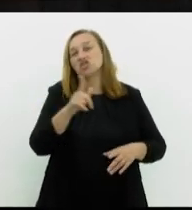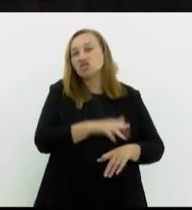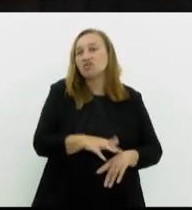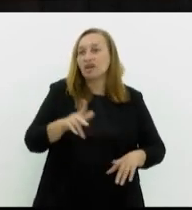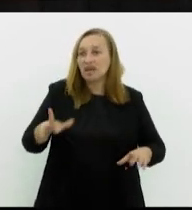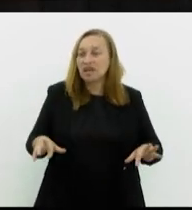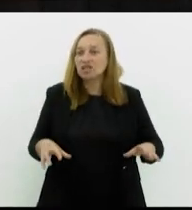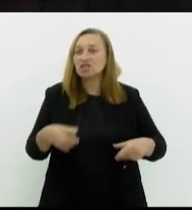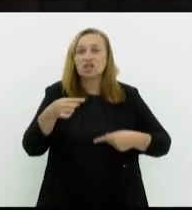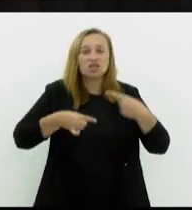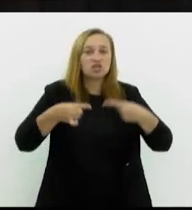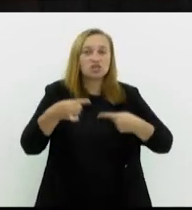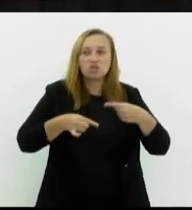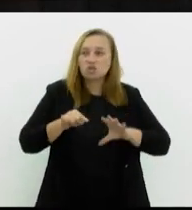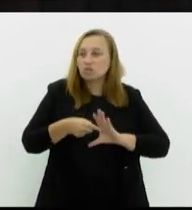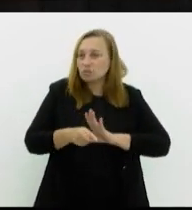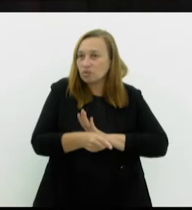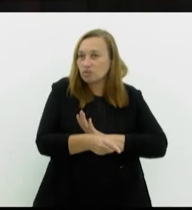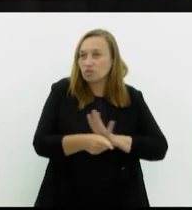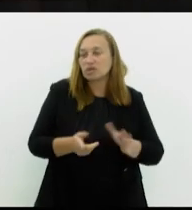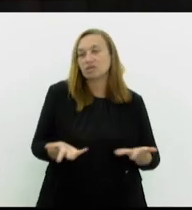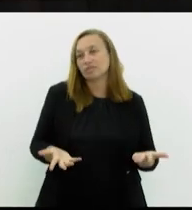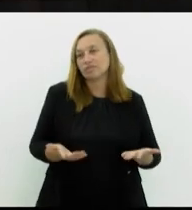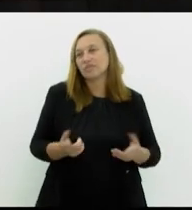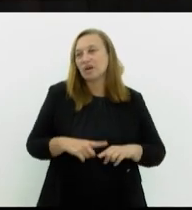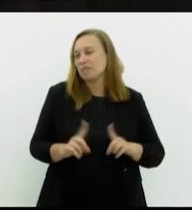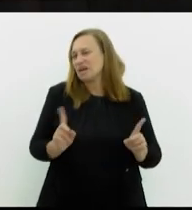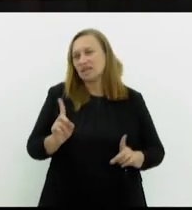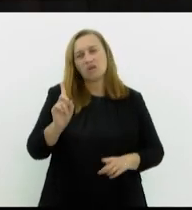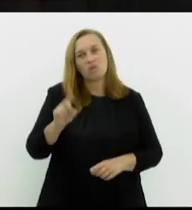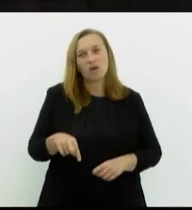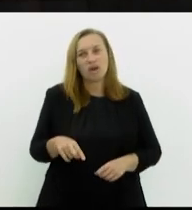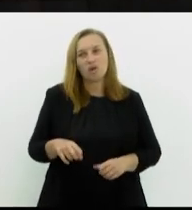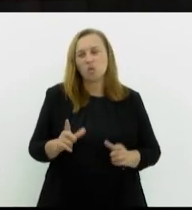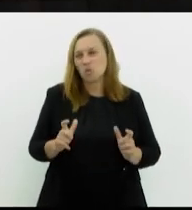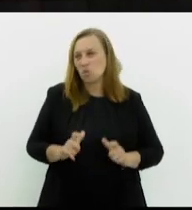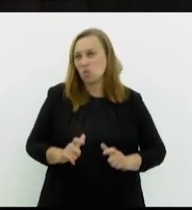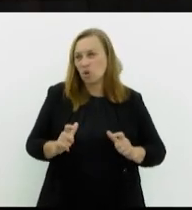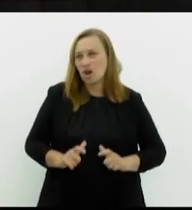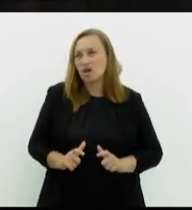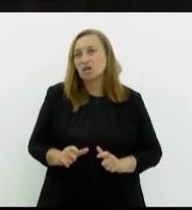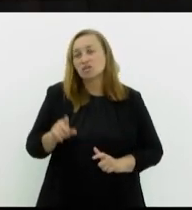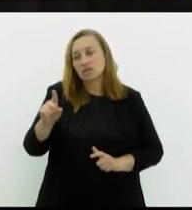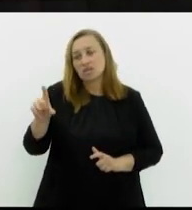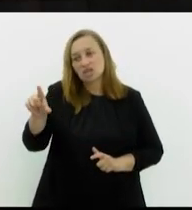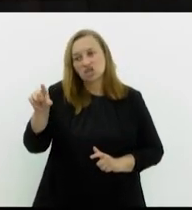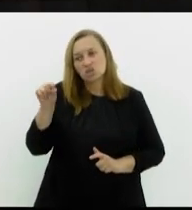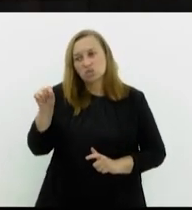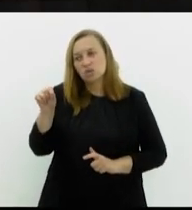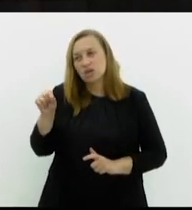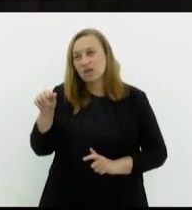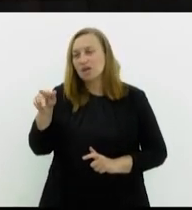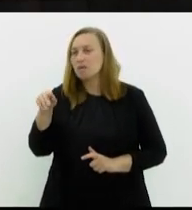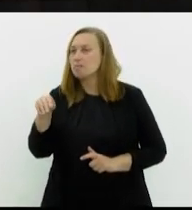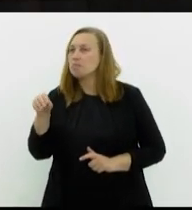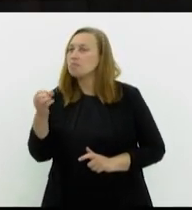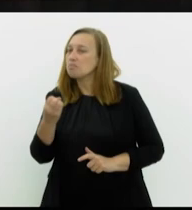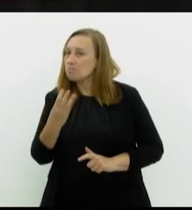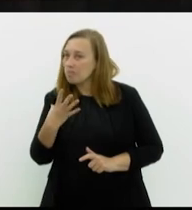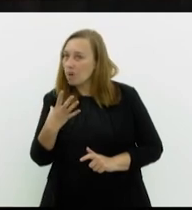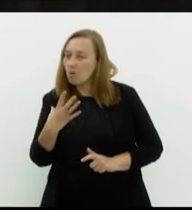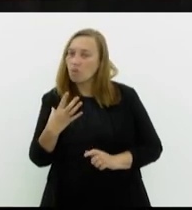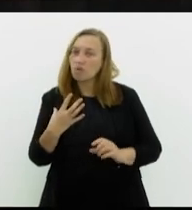discussões calorosas. Mas não é o local de você fazer generalizações